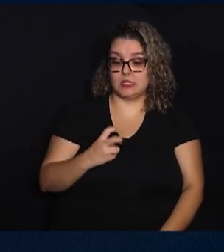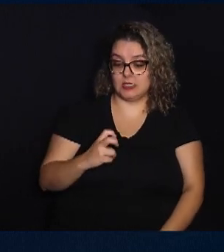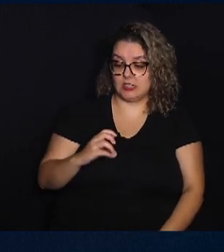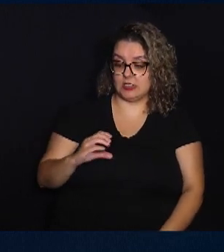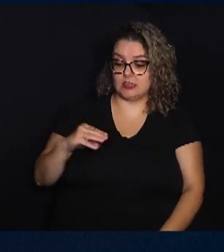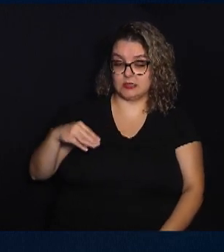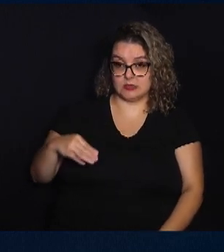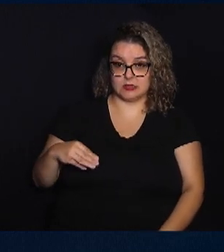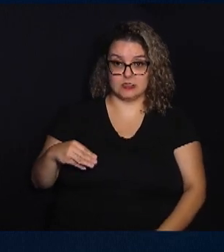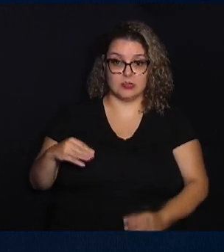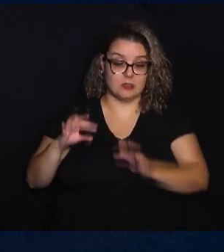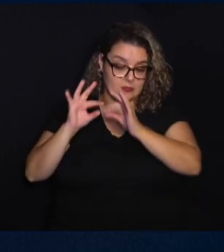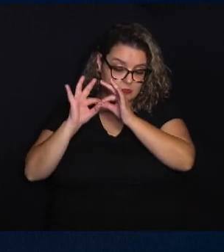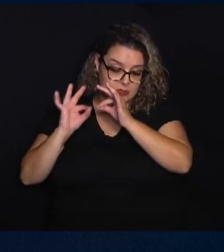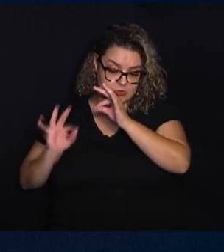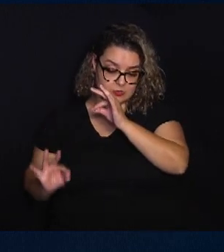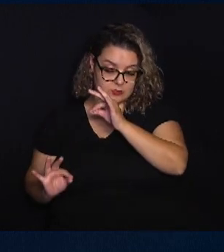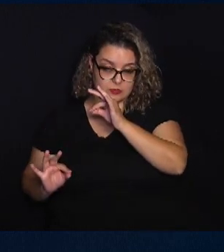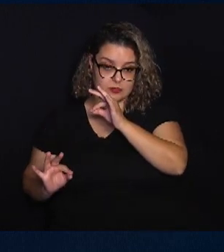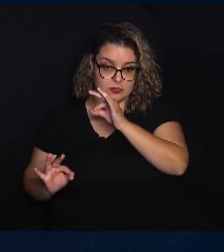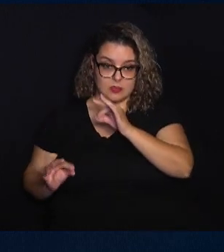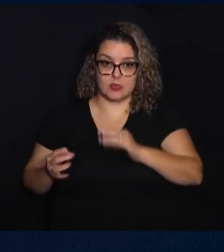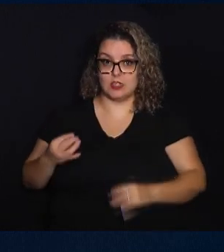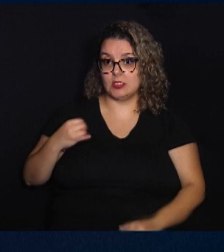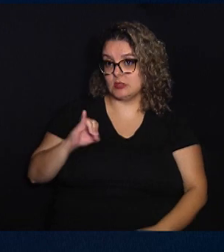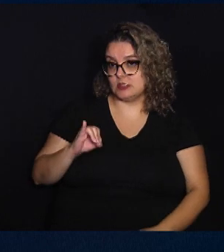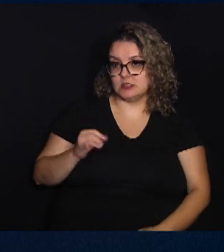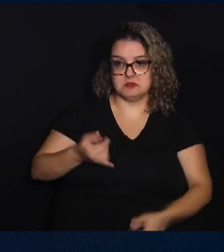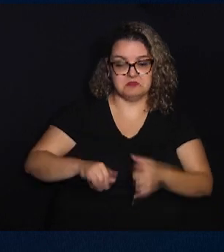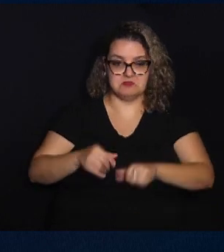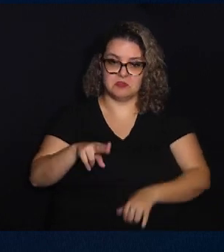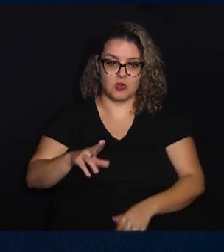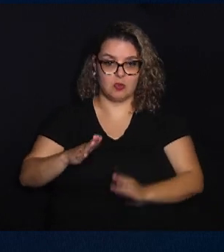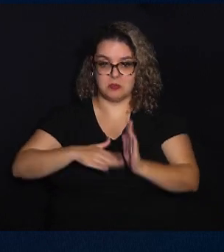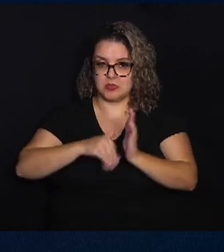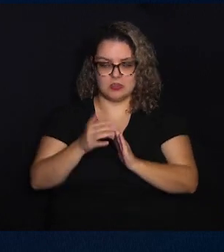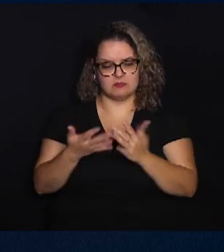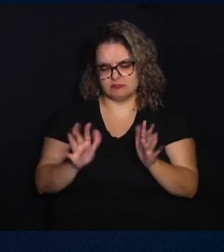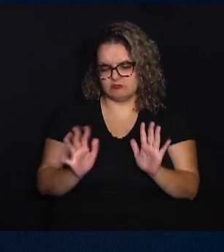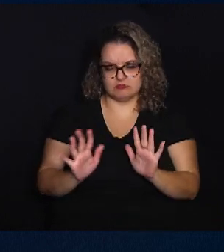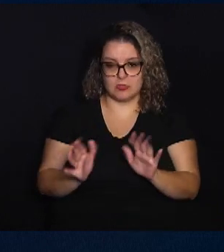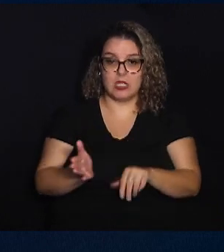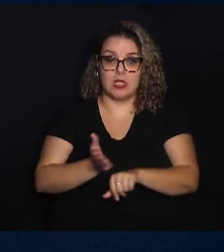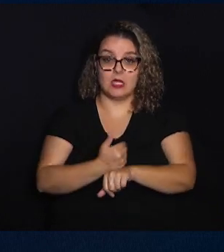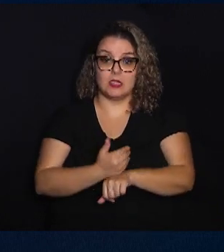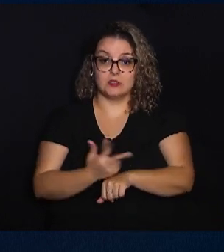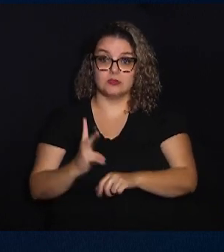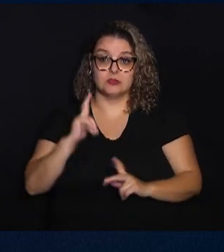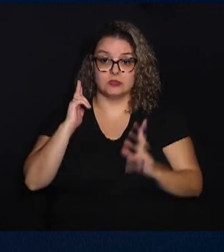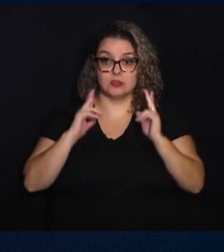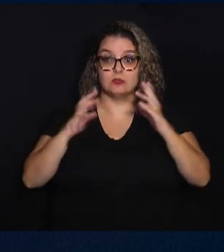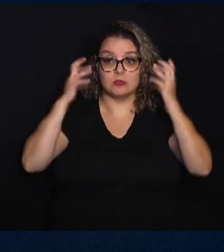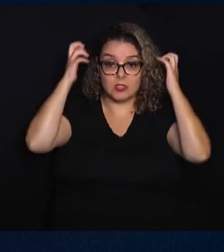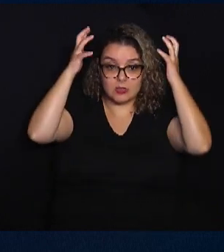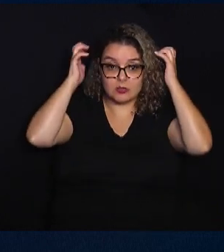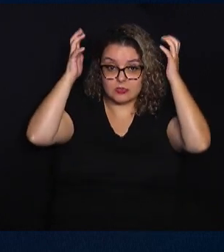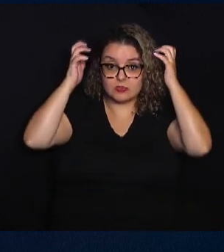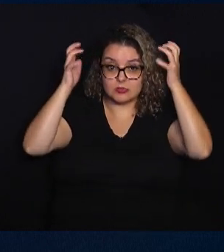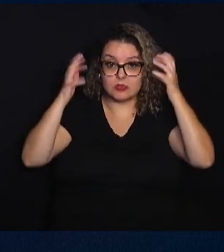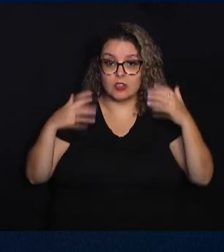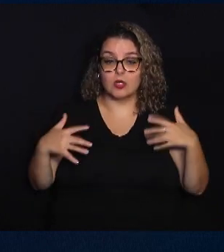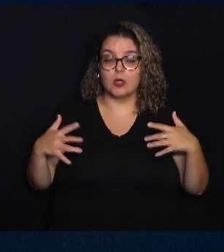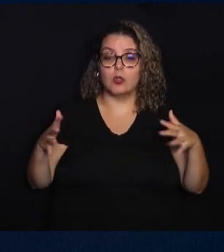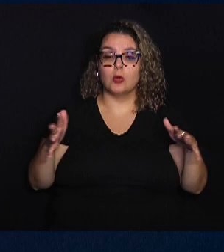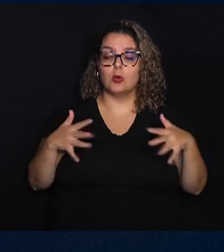de comprimento e não importa se tem química ou é tingido. Antes do corte, é preciso lavar e deixar o cabelo